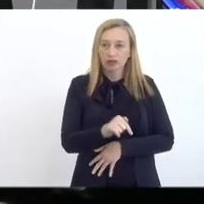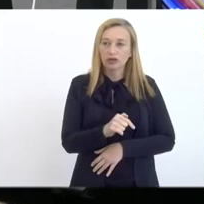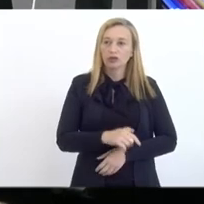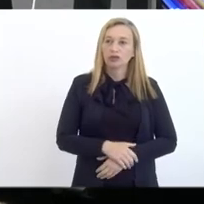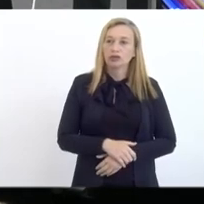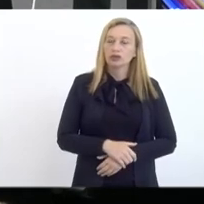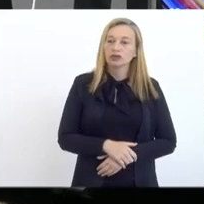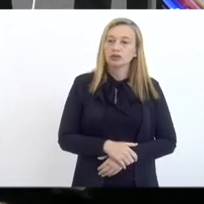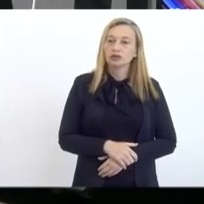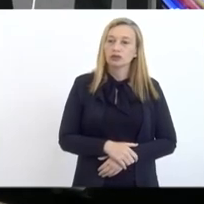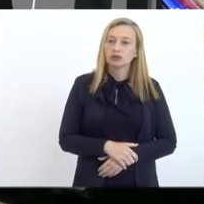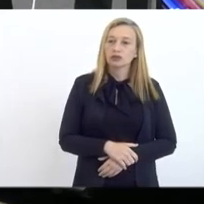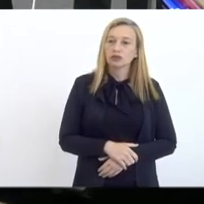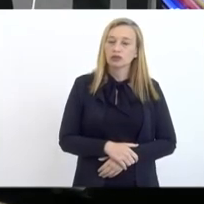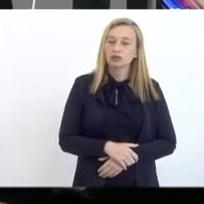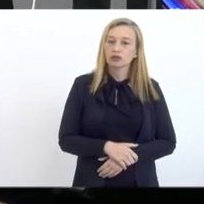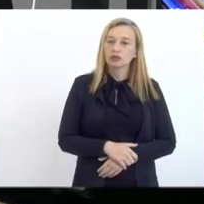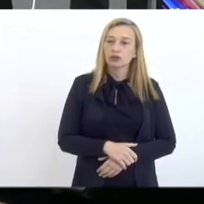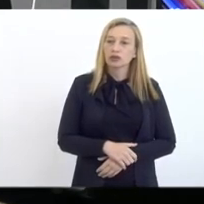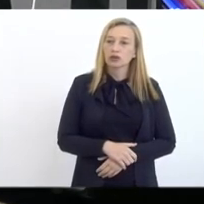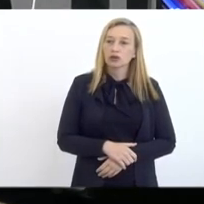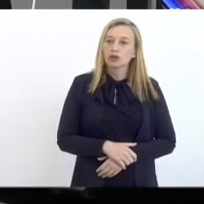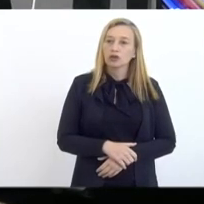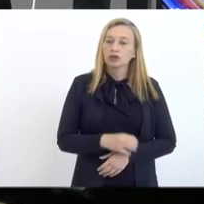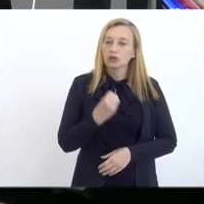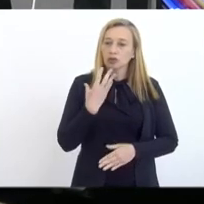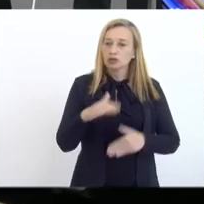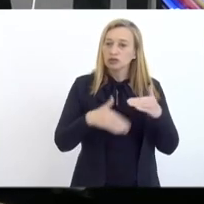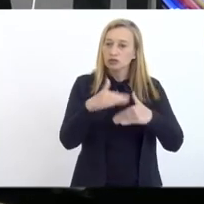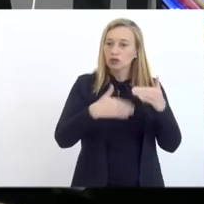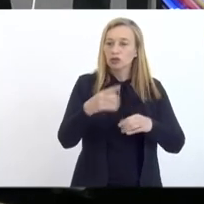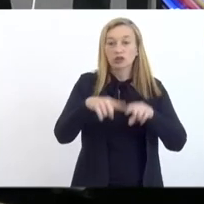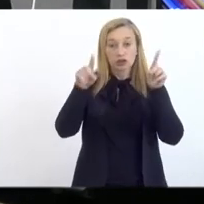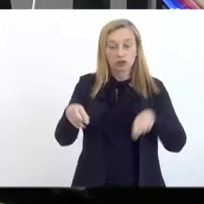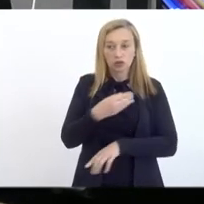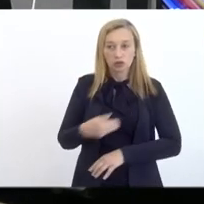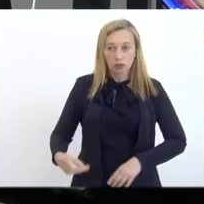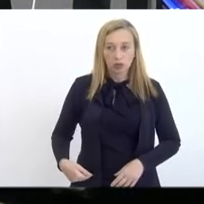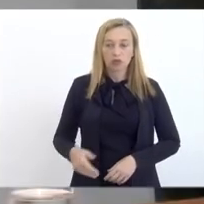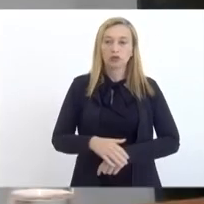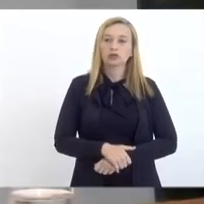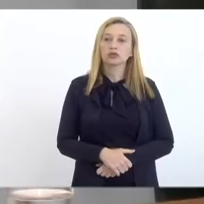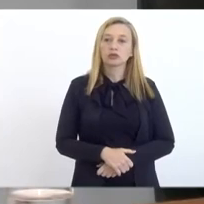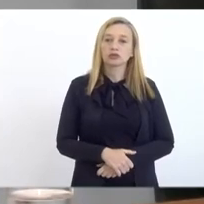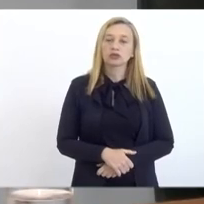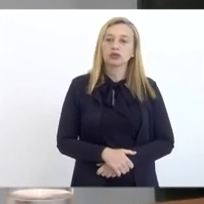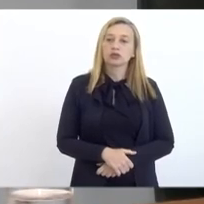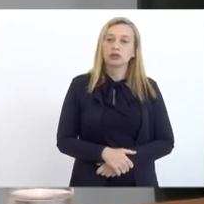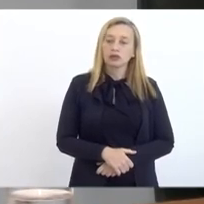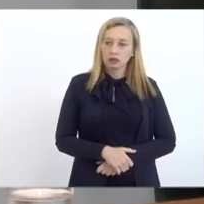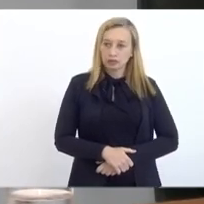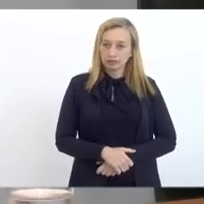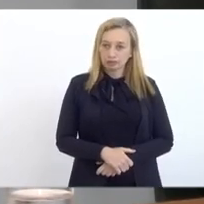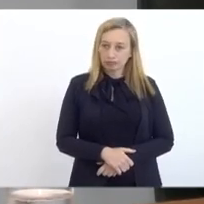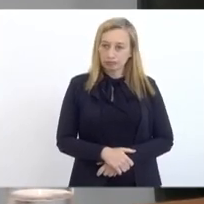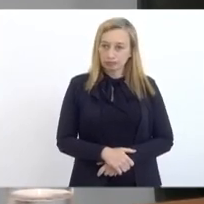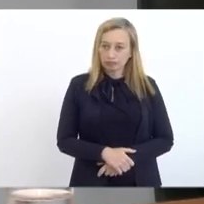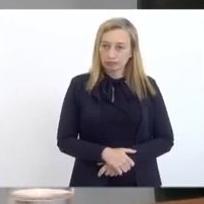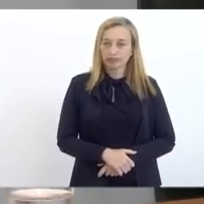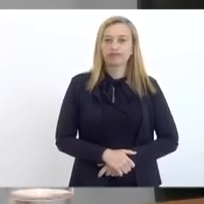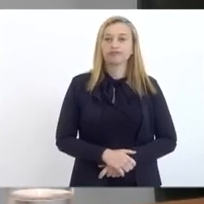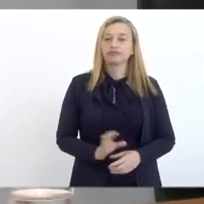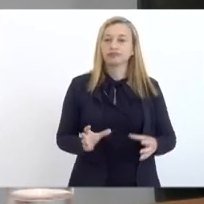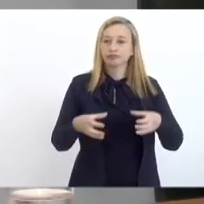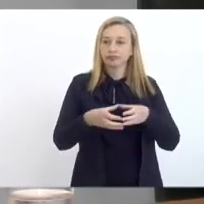uma produtividade à Comissão de Servidores Públicos. Os temas são absolutamente pertinentes e acaba que, de forma transversal ou não, a Comissão de